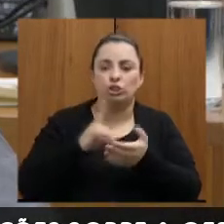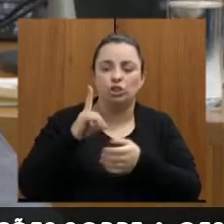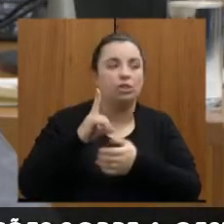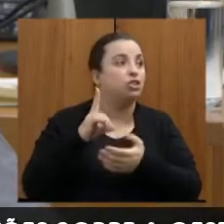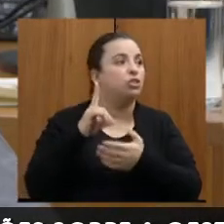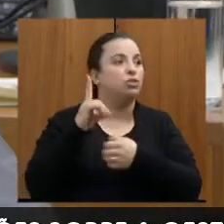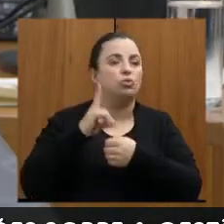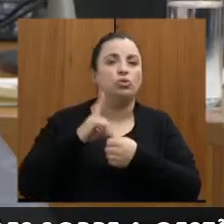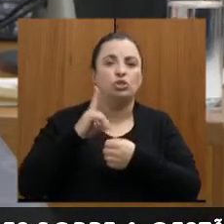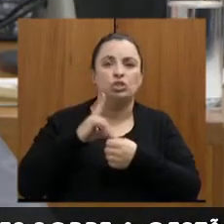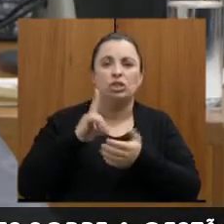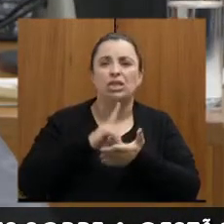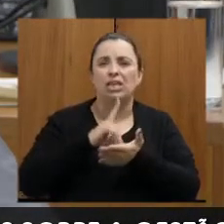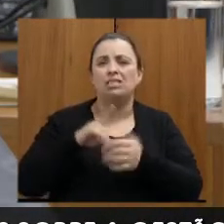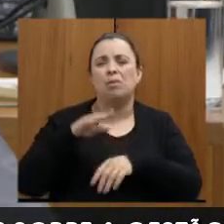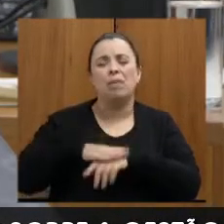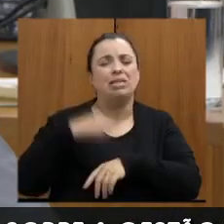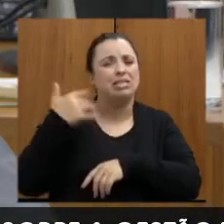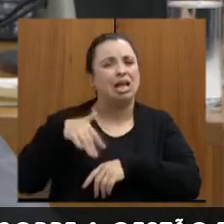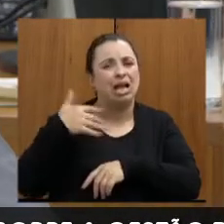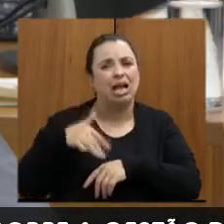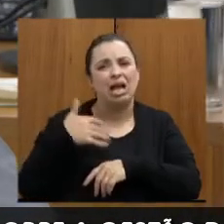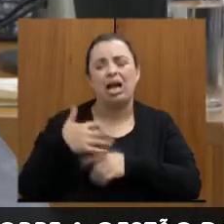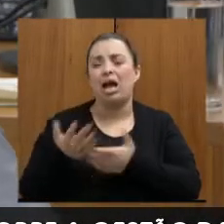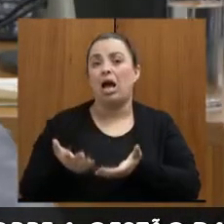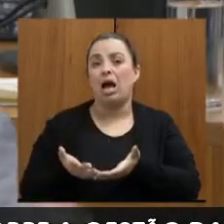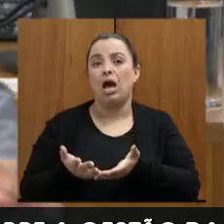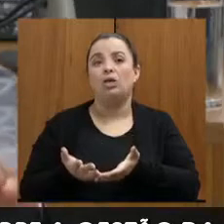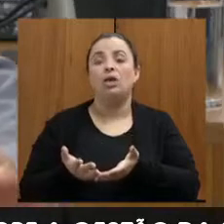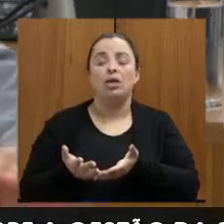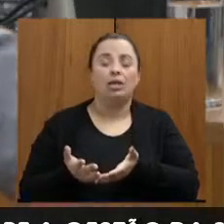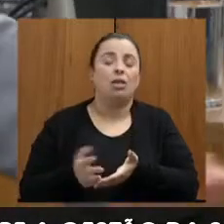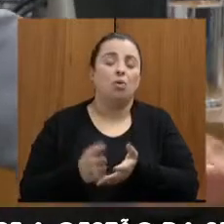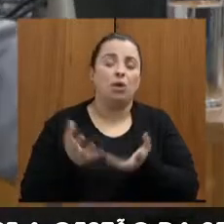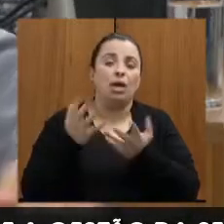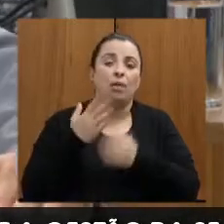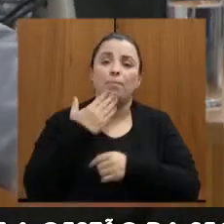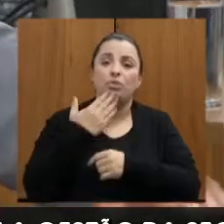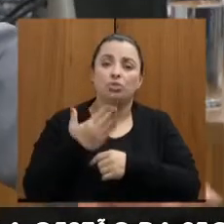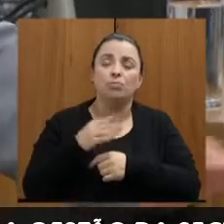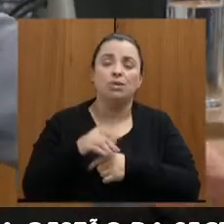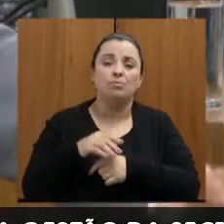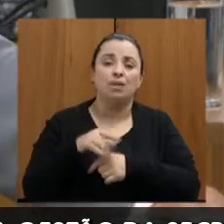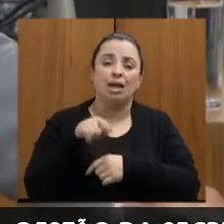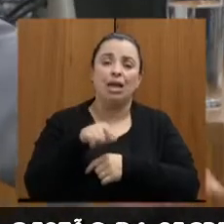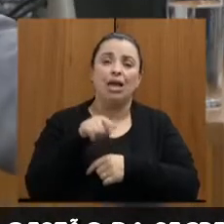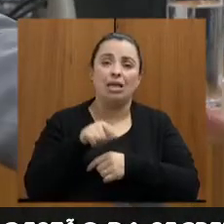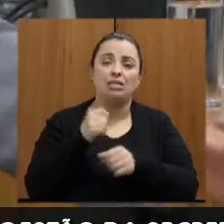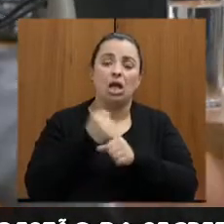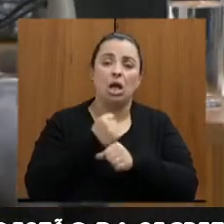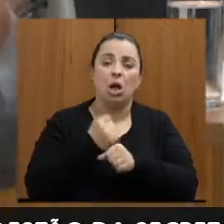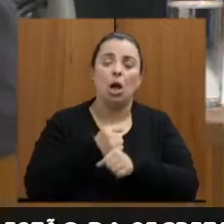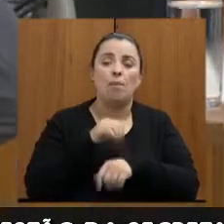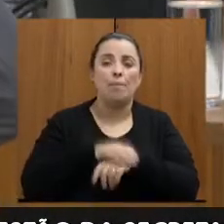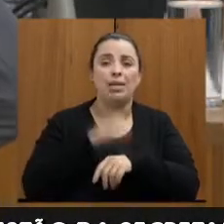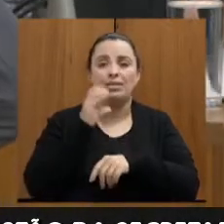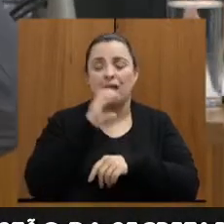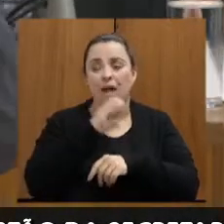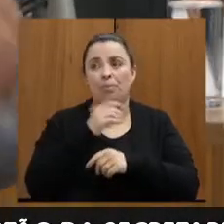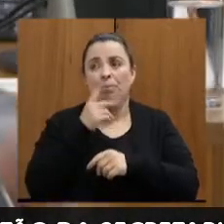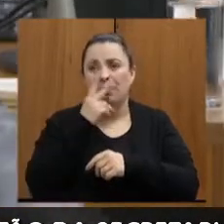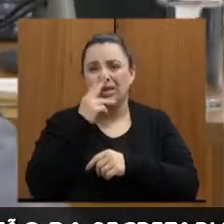mais caro então realmente é para pedir para dar celeridade parece que a empresa começou parou